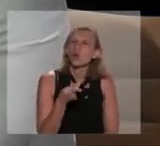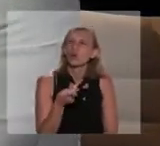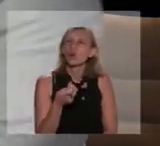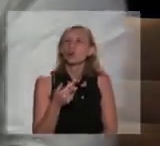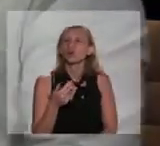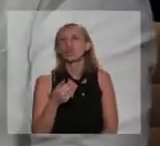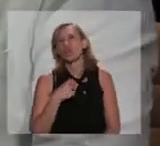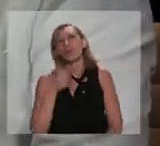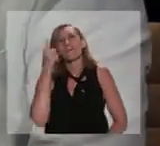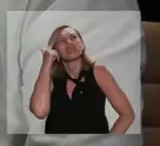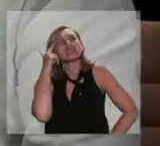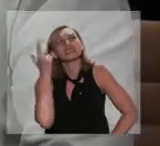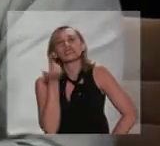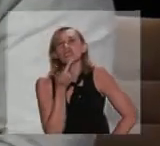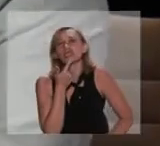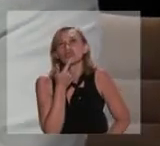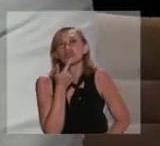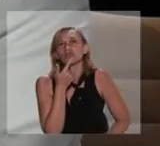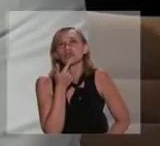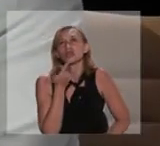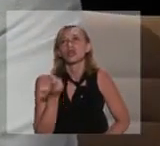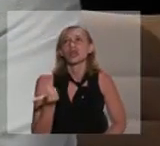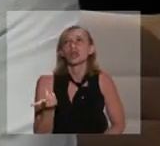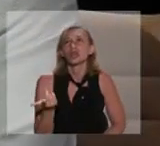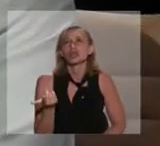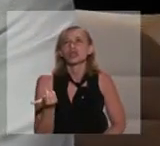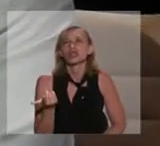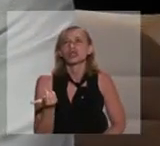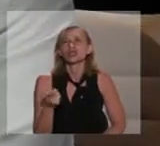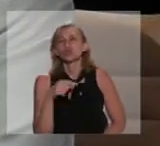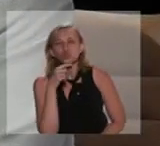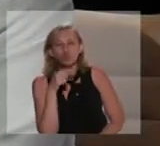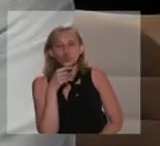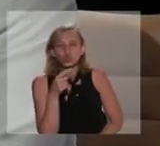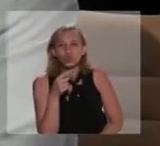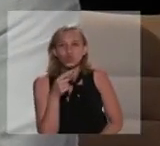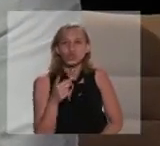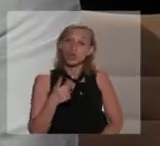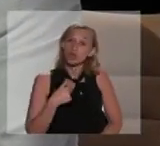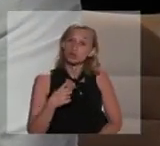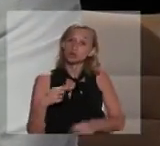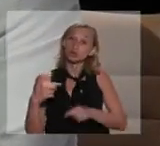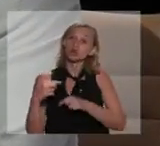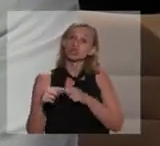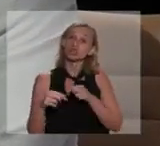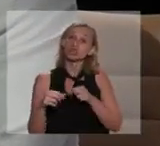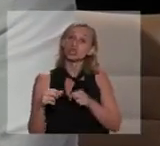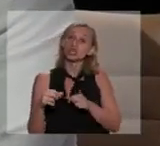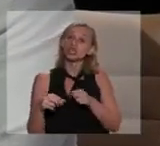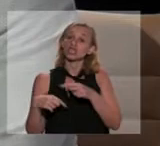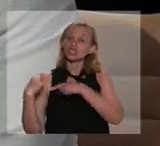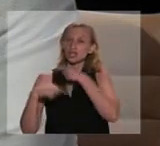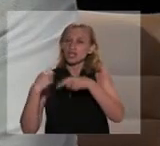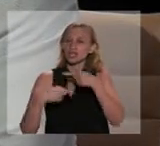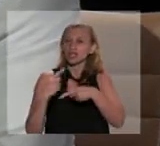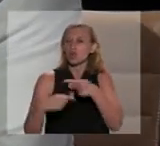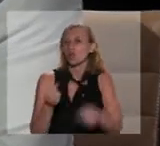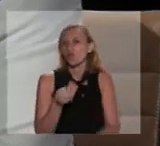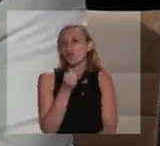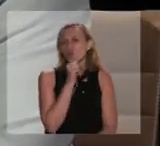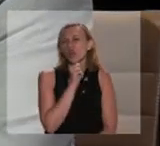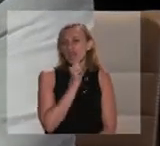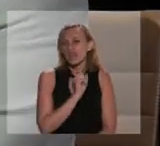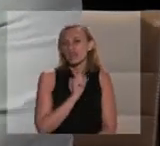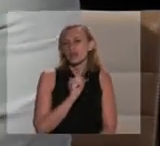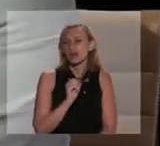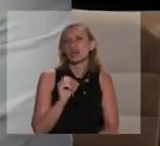dentro do que você fala, o que eu fico assim, pensando muito sobre isso, sem dúvida, eu sou de uma outra geração, então